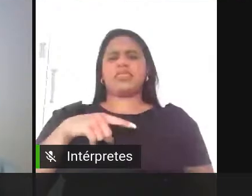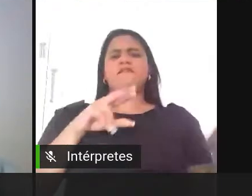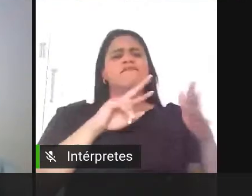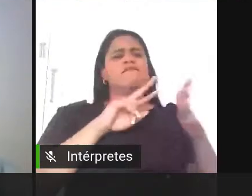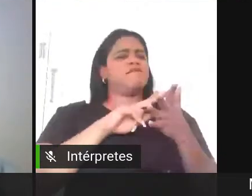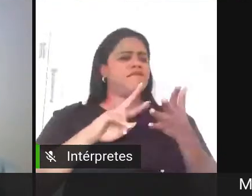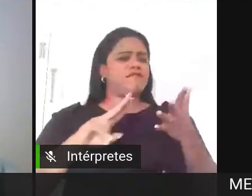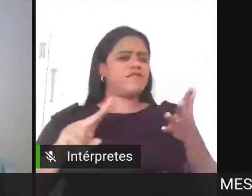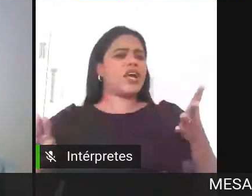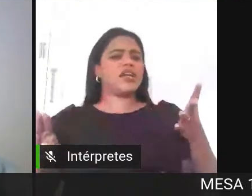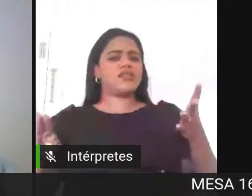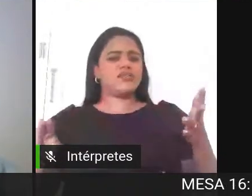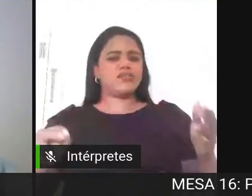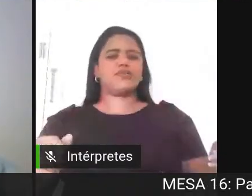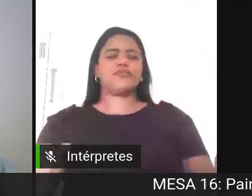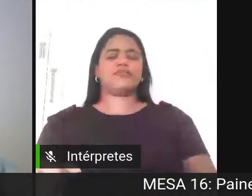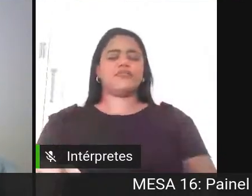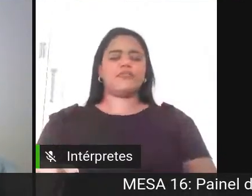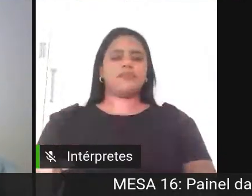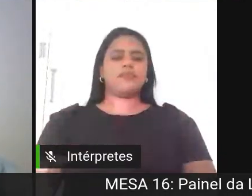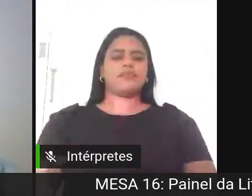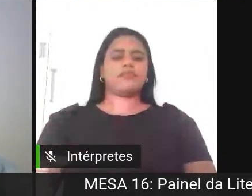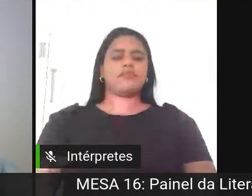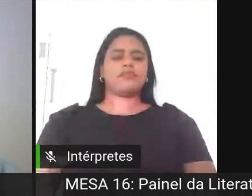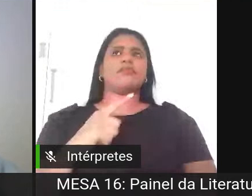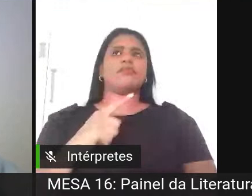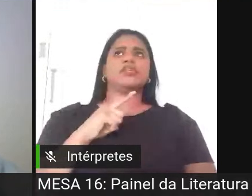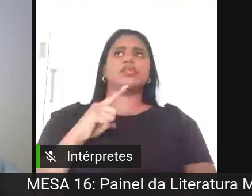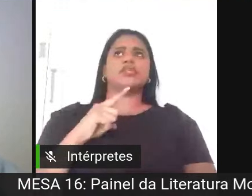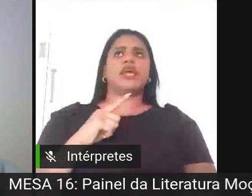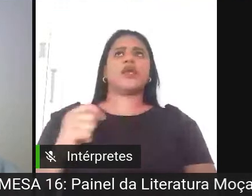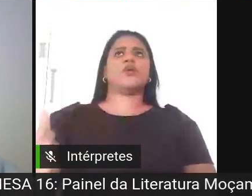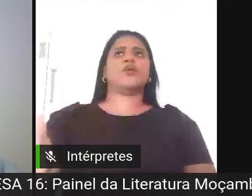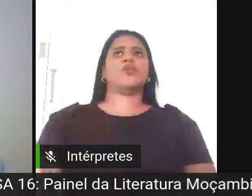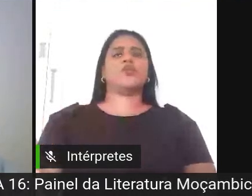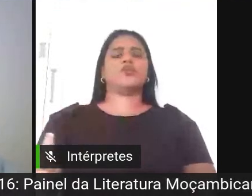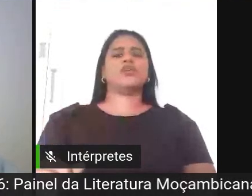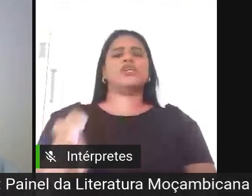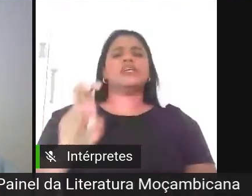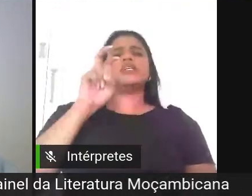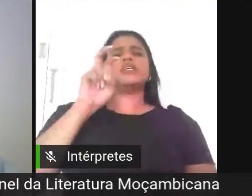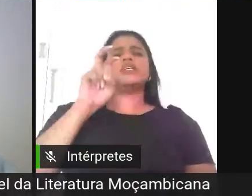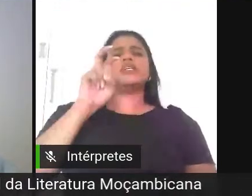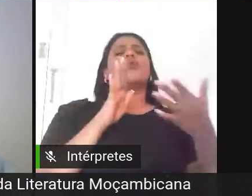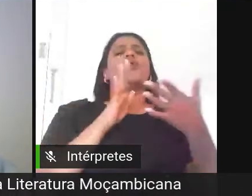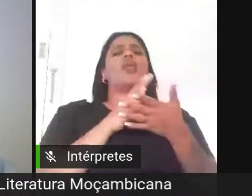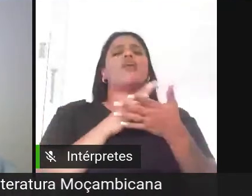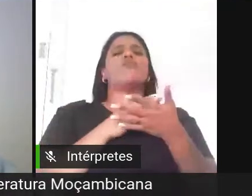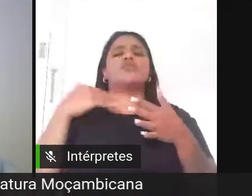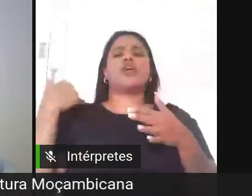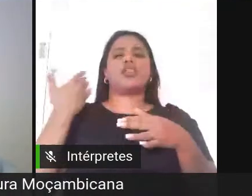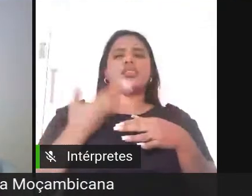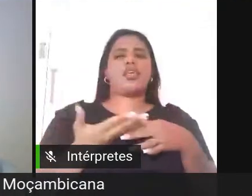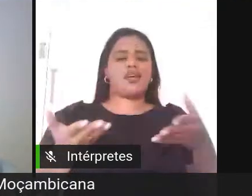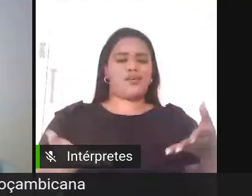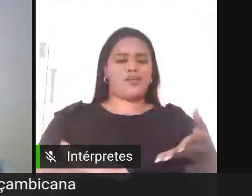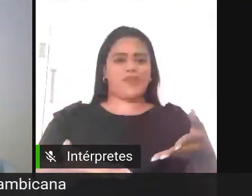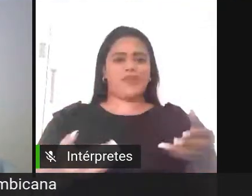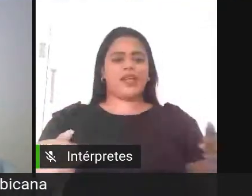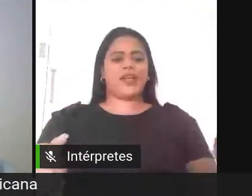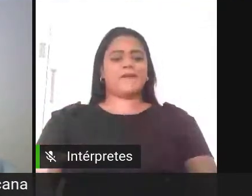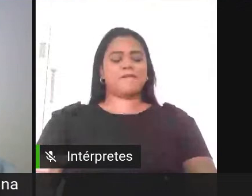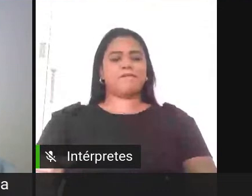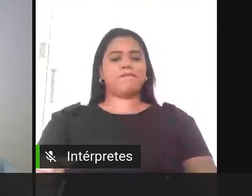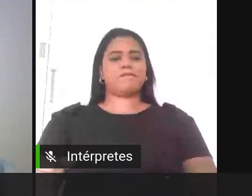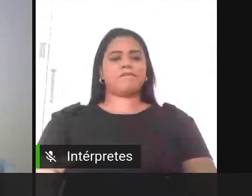Eu tenho, portanto, há vários. Tenho 5 livros até agora. Cada um deles tem um tema